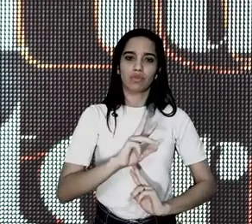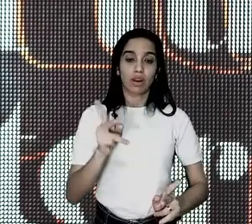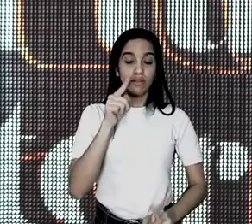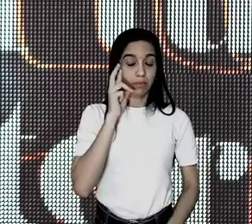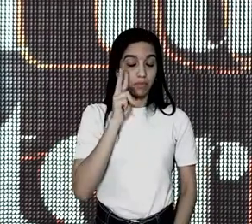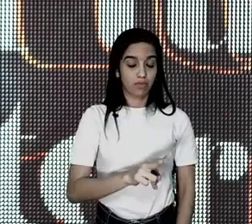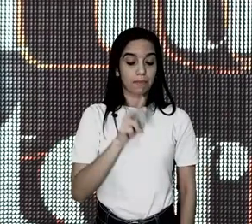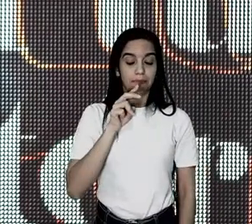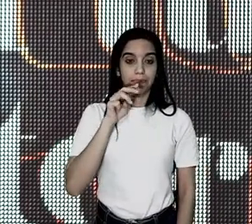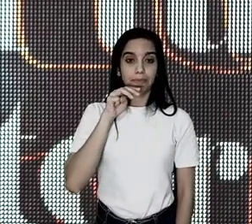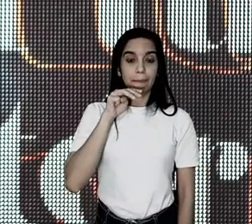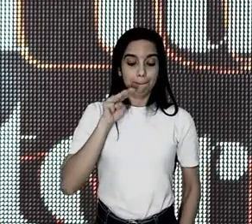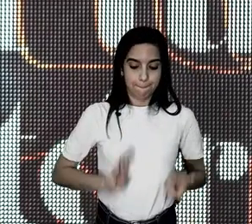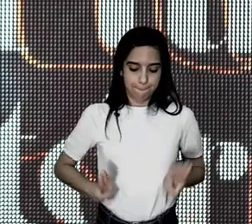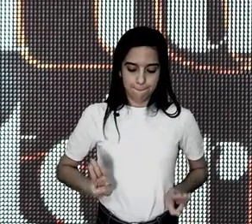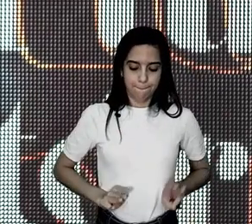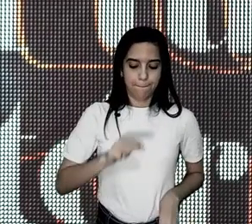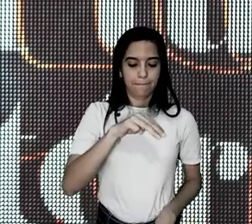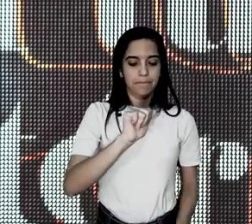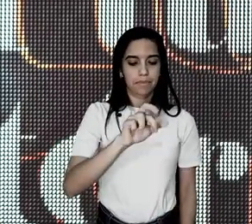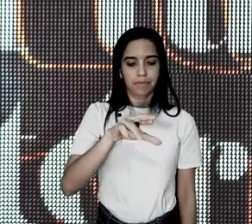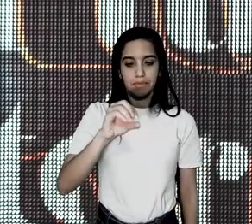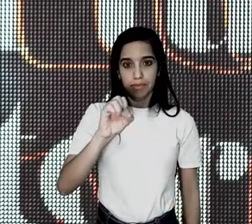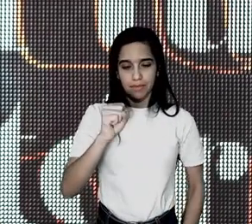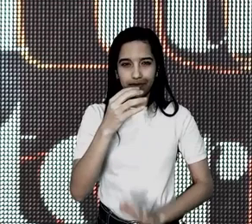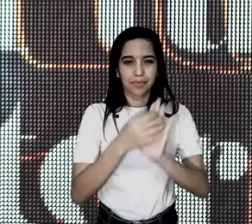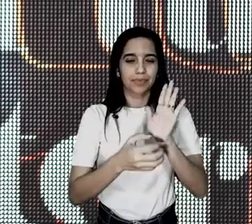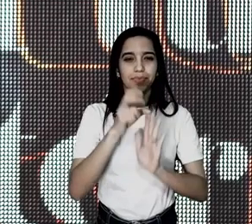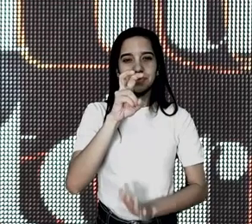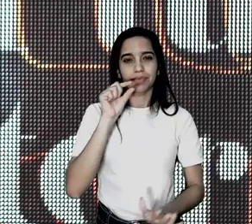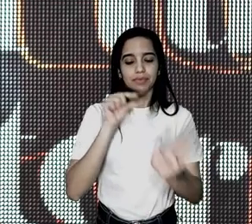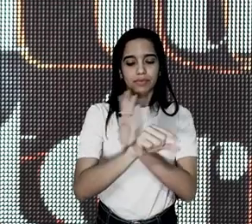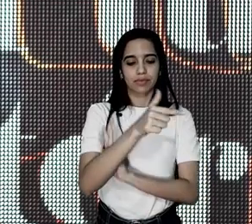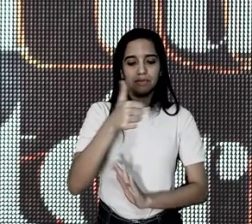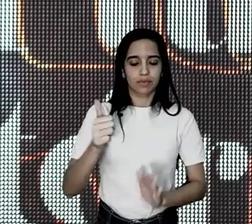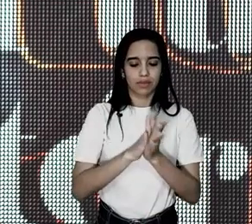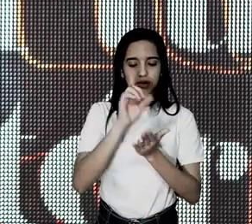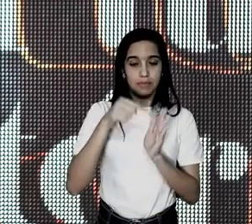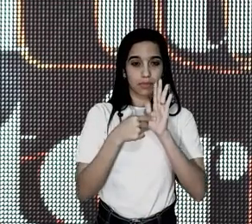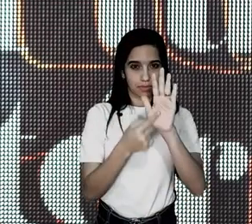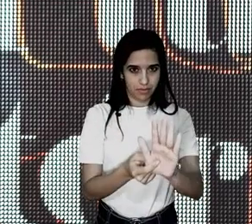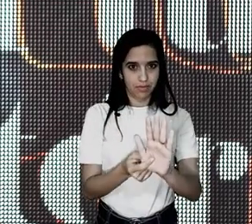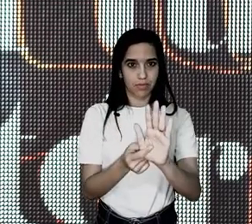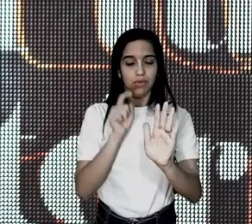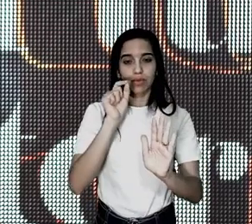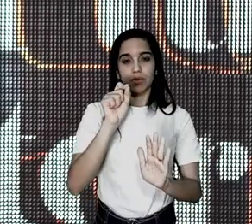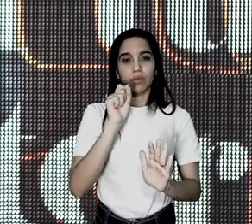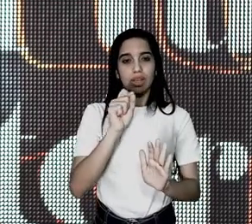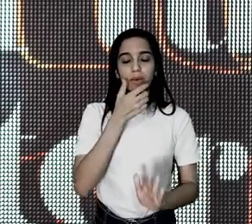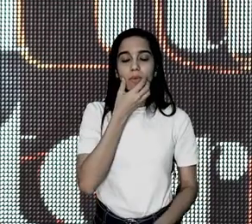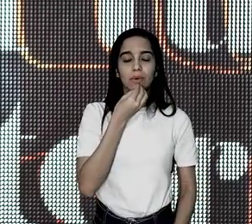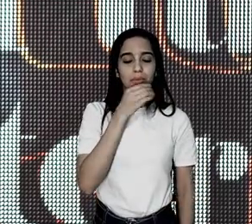Marcos 5, a partir do verso 21, a palavra de Deus nos conta sobre o pedido